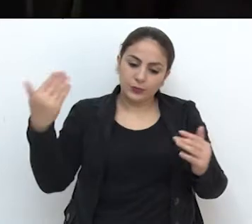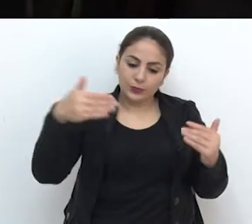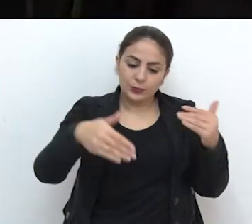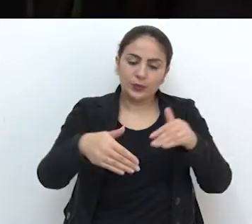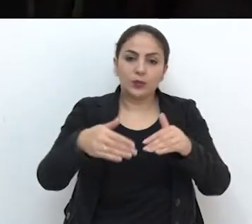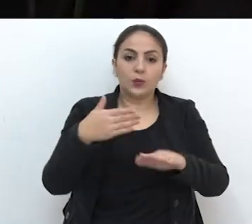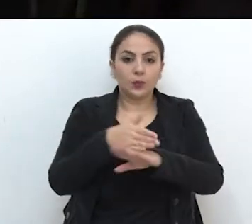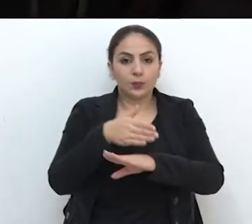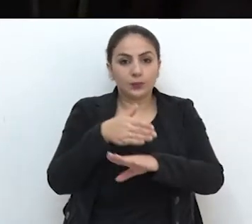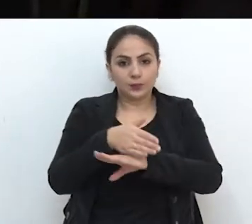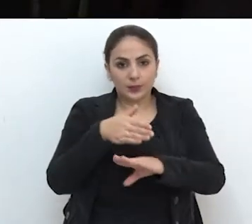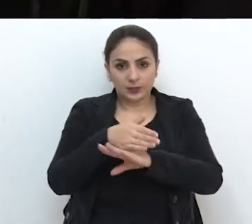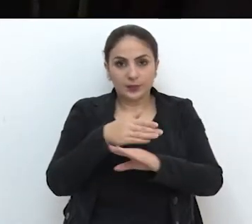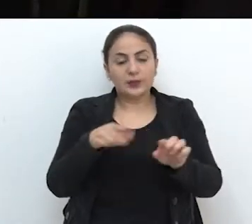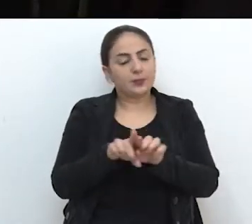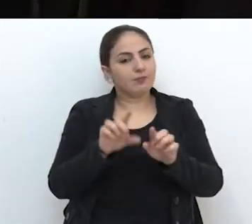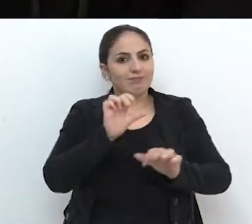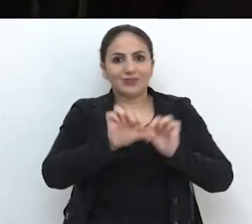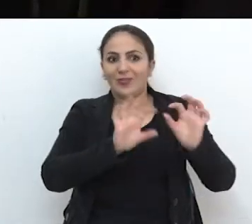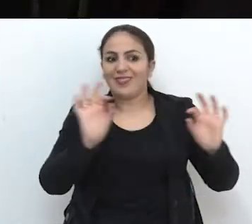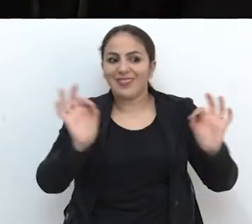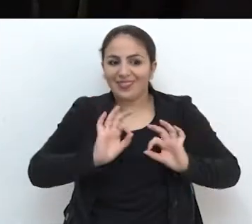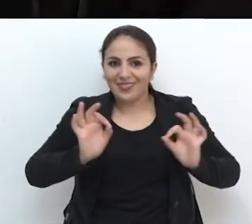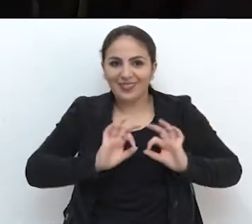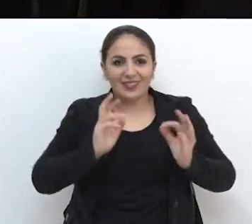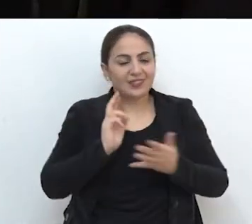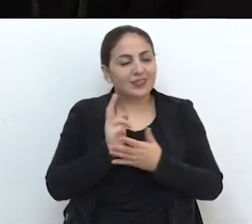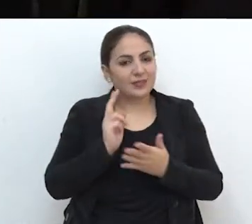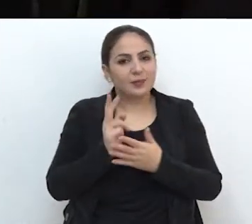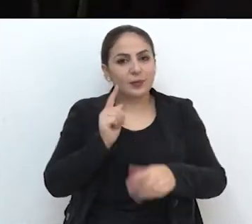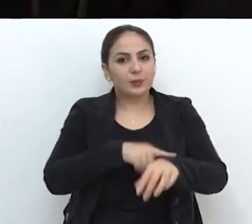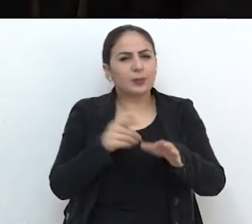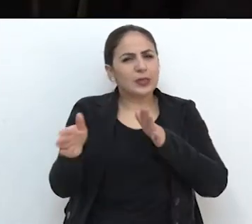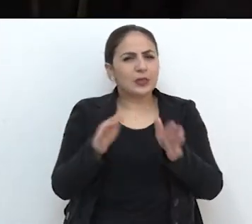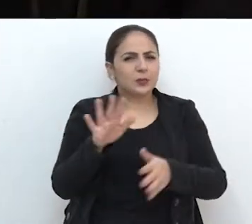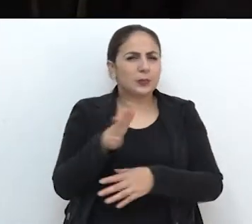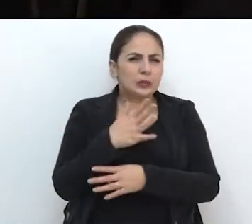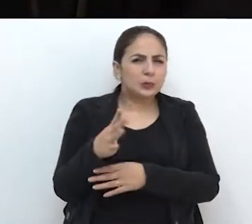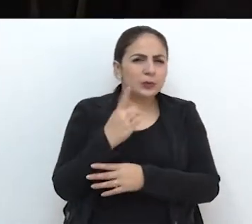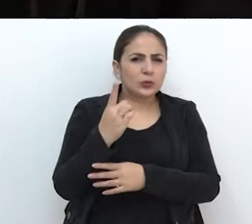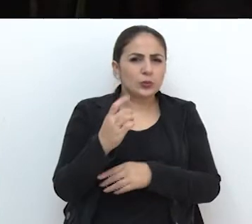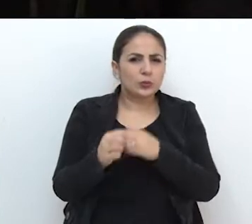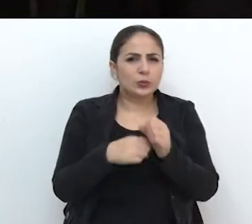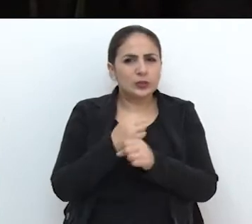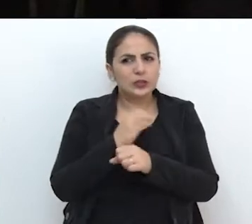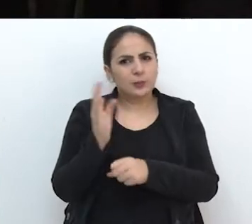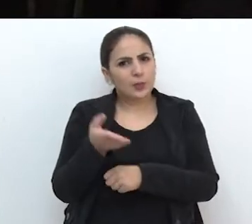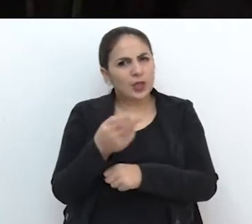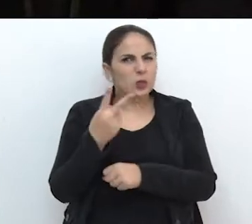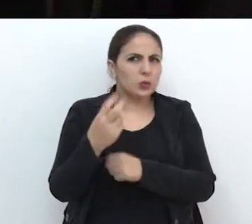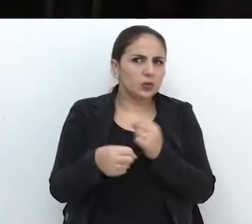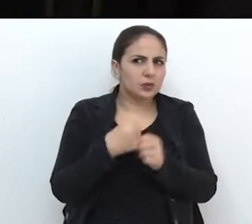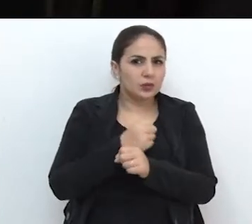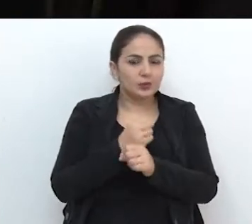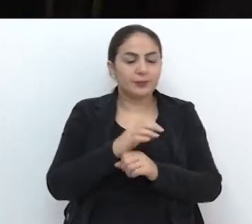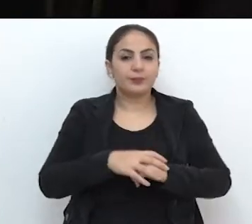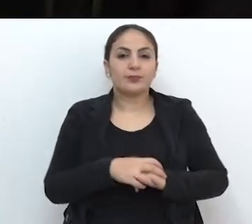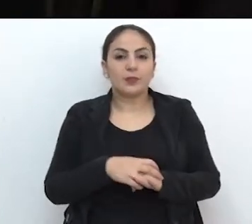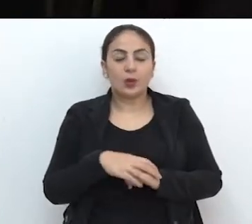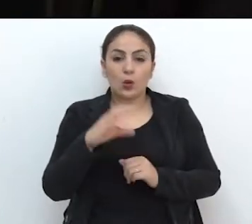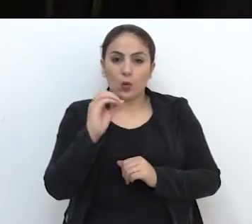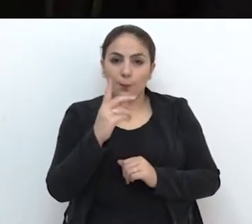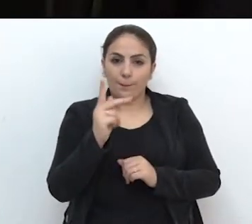fazer aqui também. Enfim, agora não troco mais e estou aí desde esse período, dá mais ou menos um ano e meio, 2 anos de CrossFit. O Open,